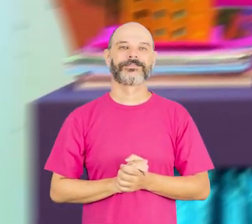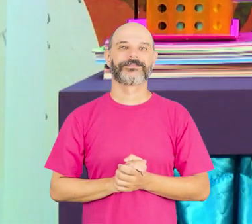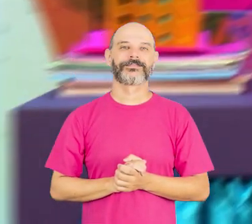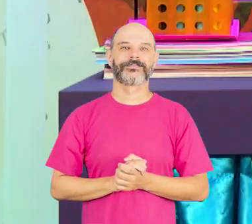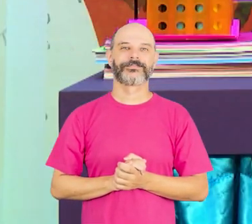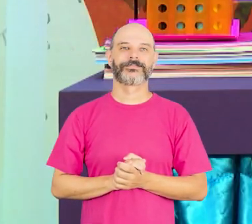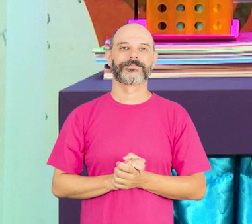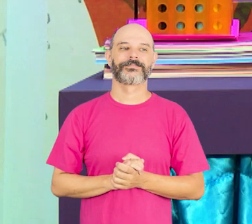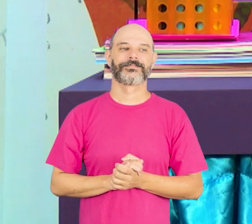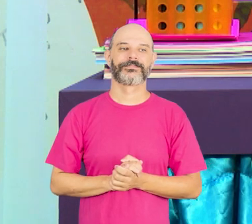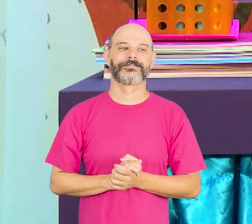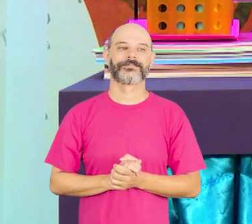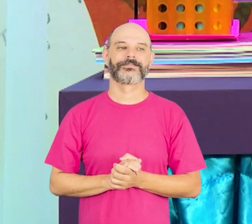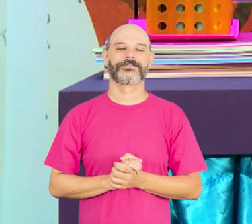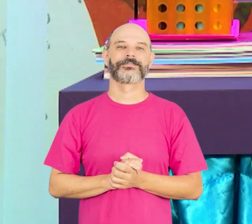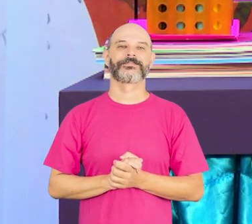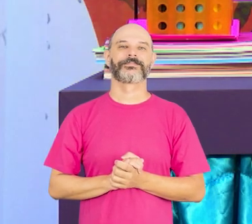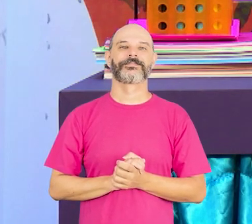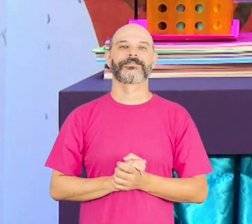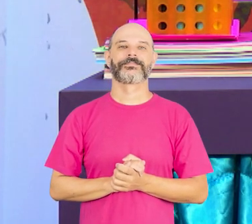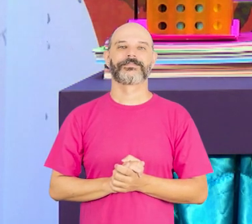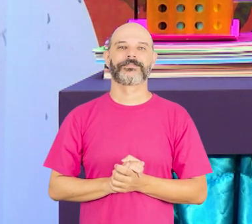quiz!